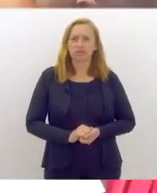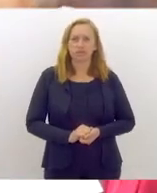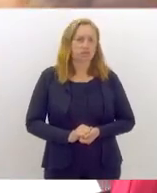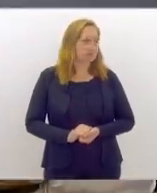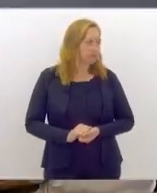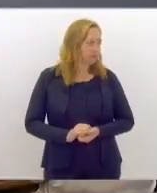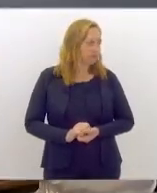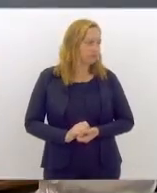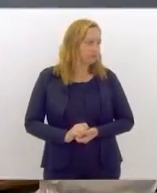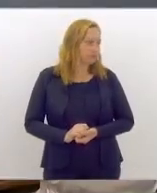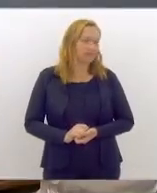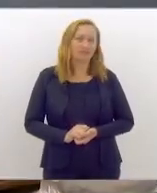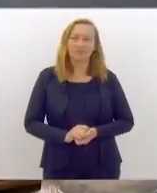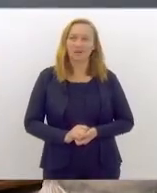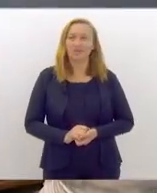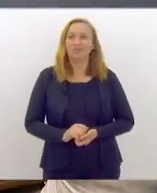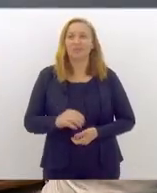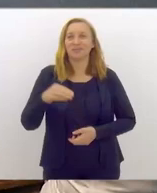Senhor